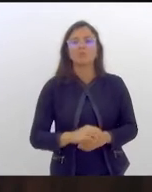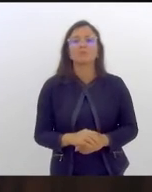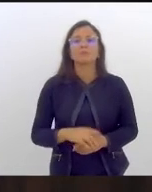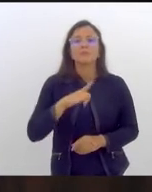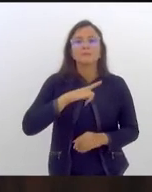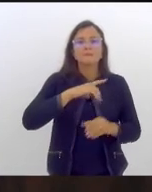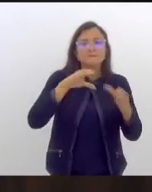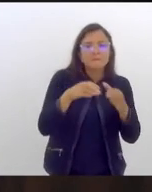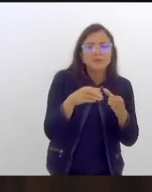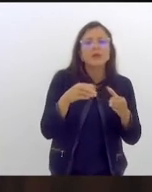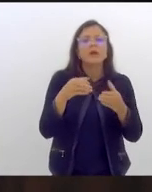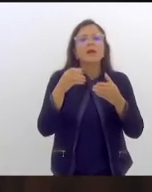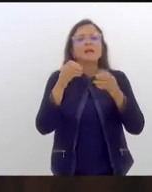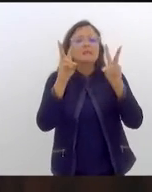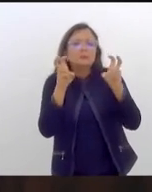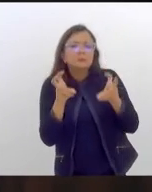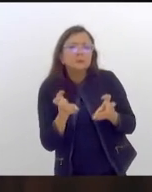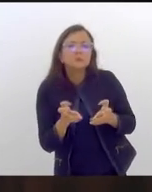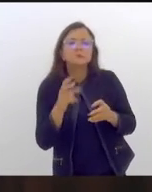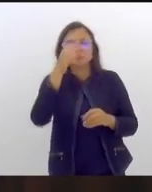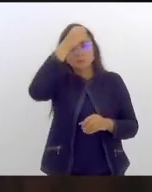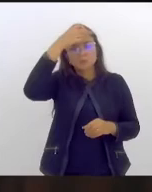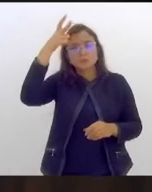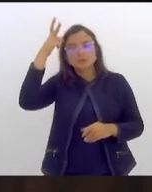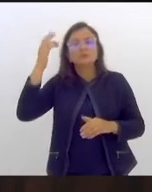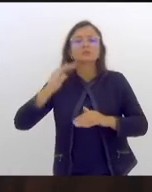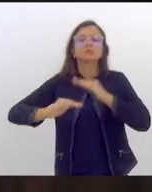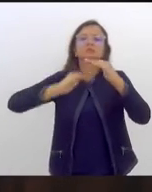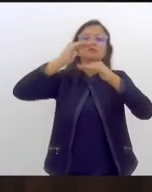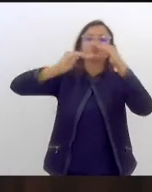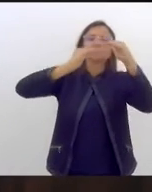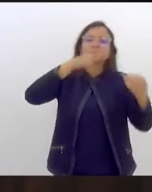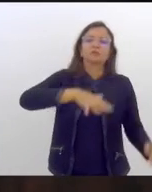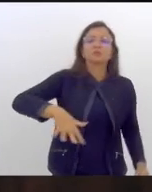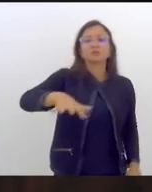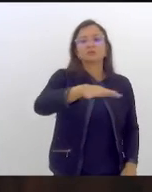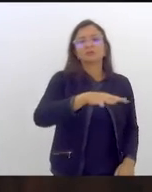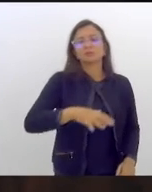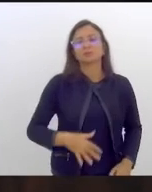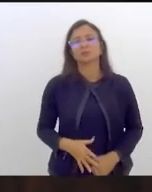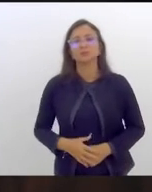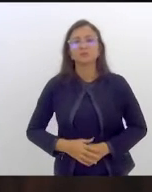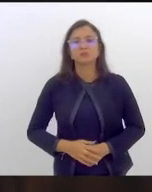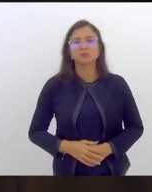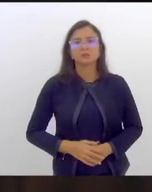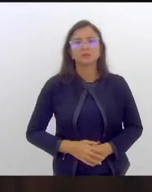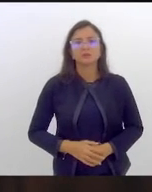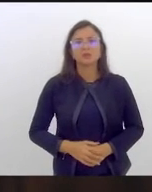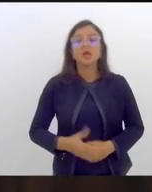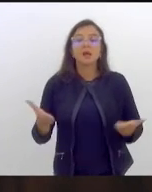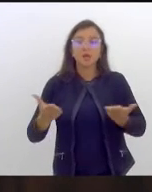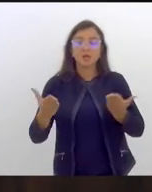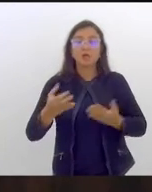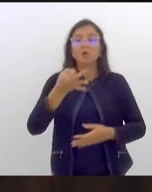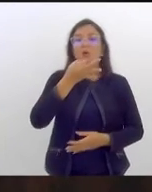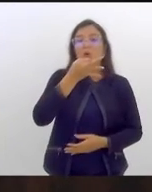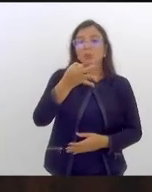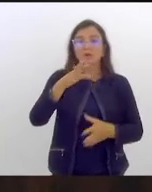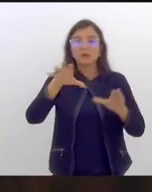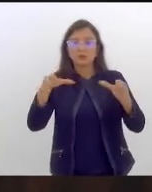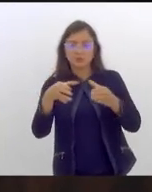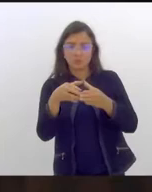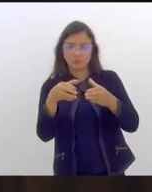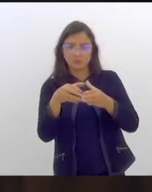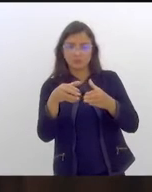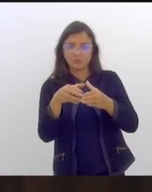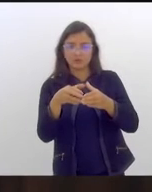assuntos municipais e desenvolvimento Regional para medir parecer pela comissão